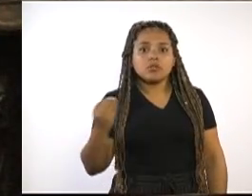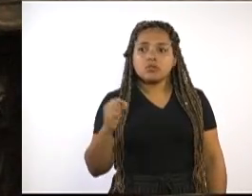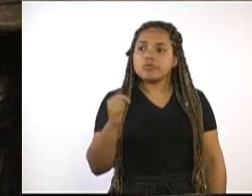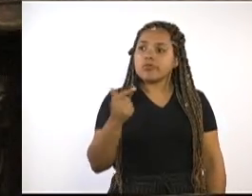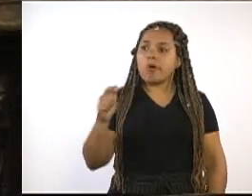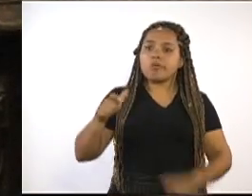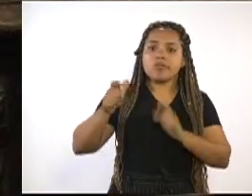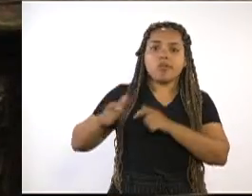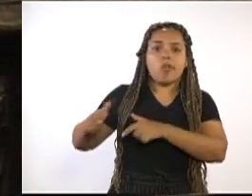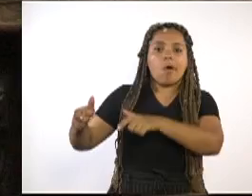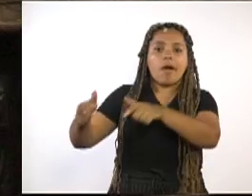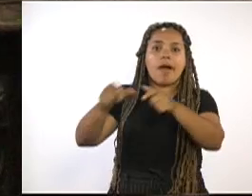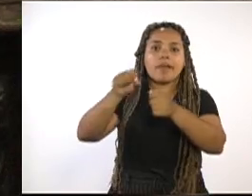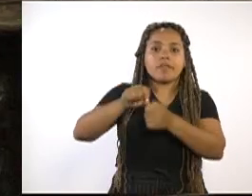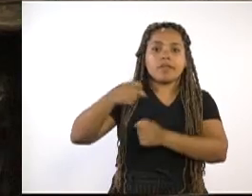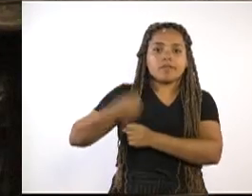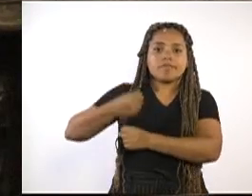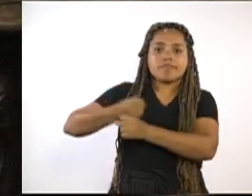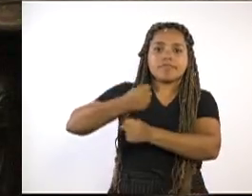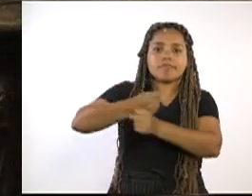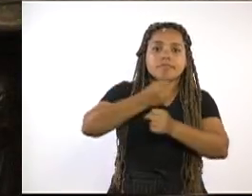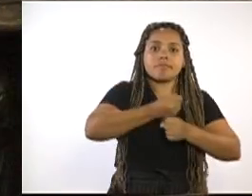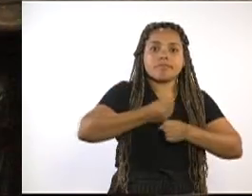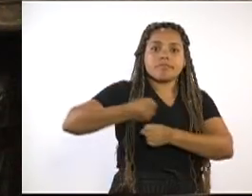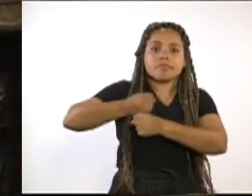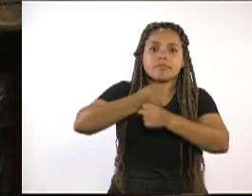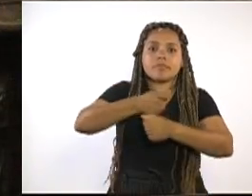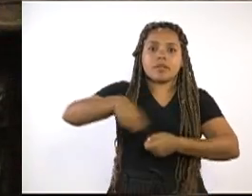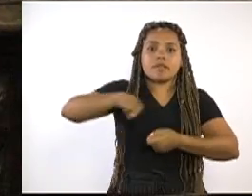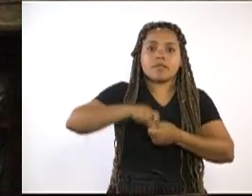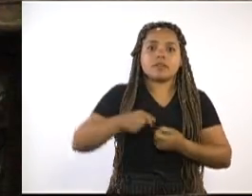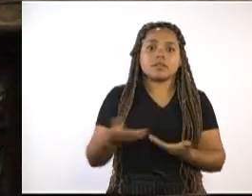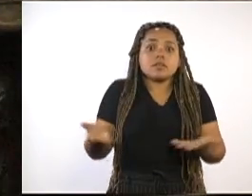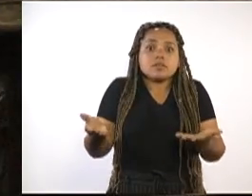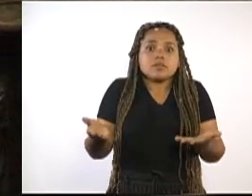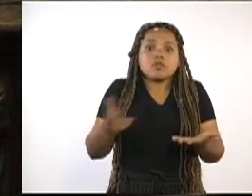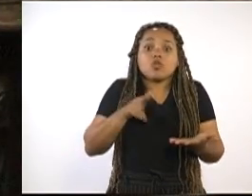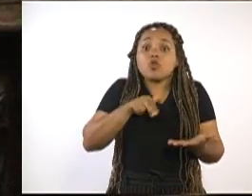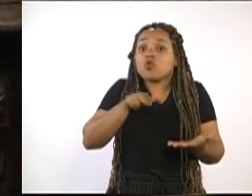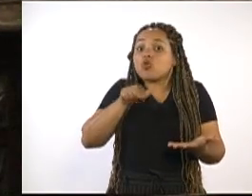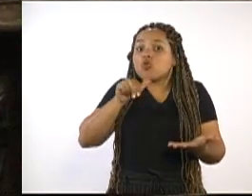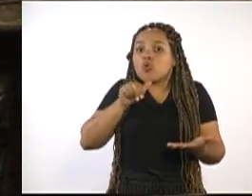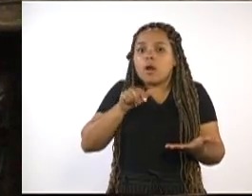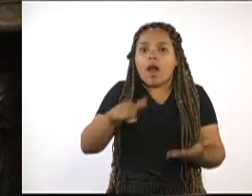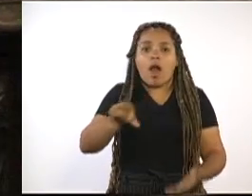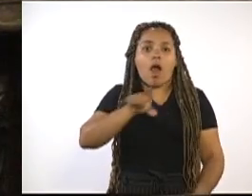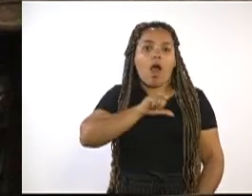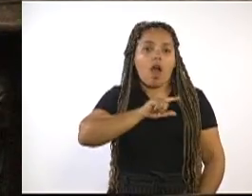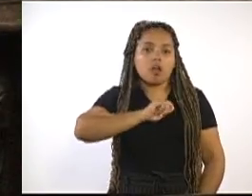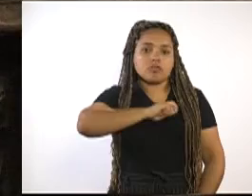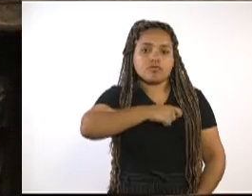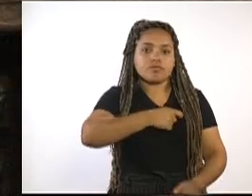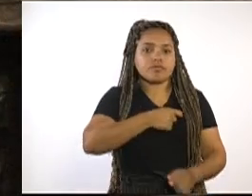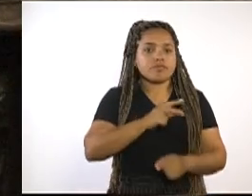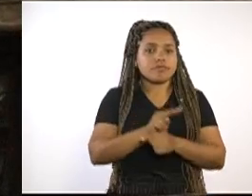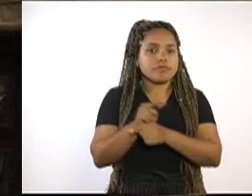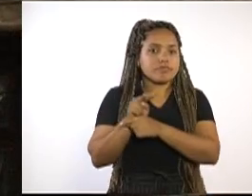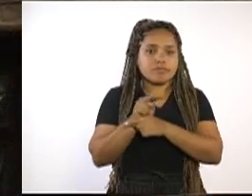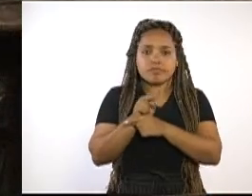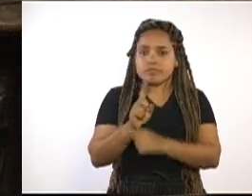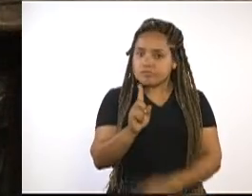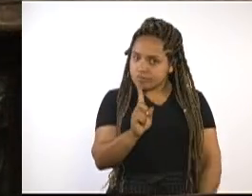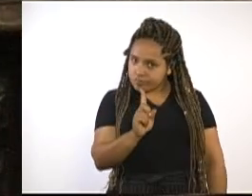sendo, obras sendo construídas, e nunca houve fiscalização do poder